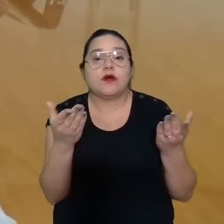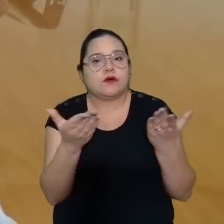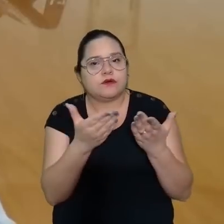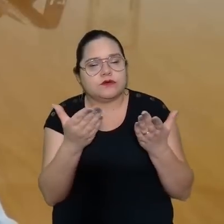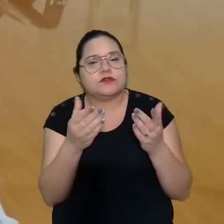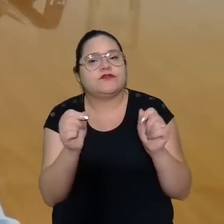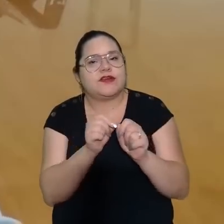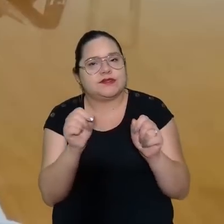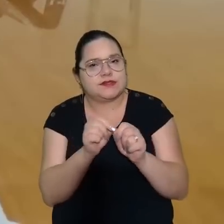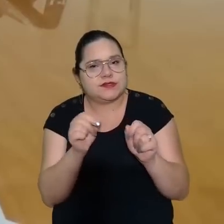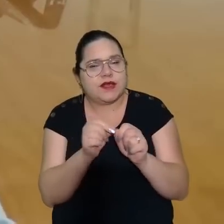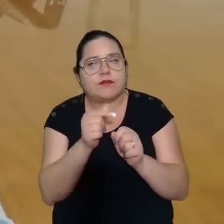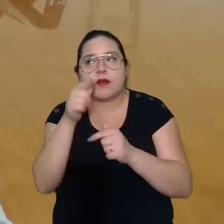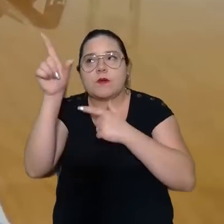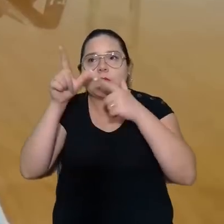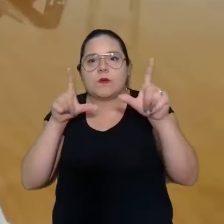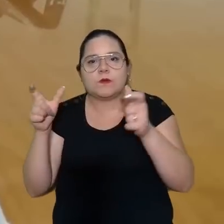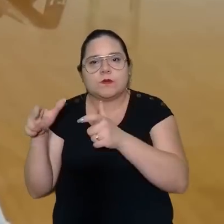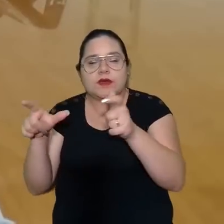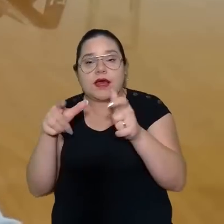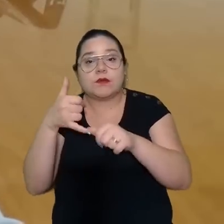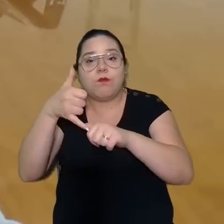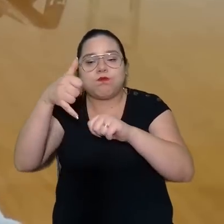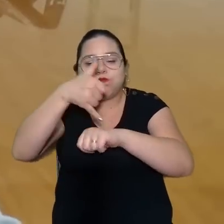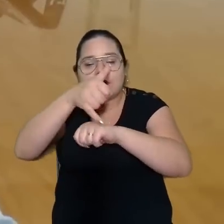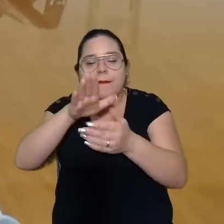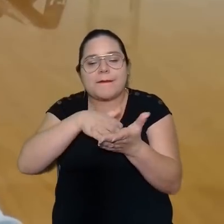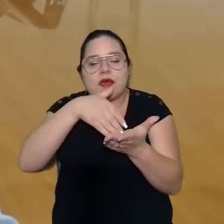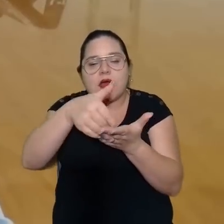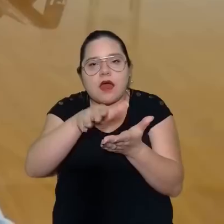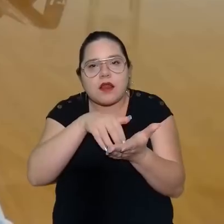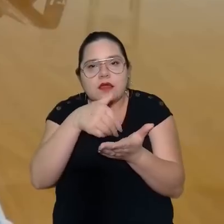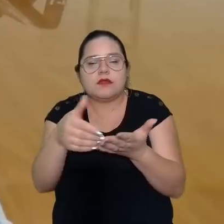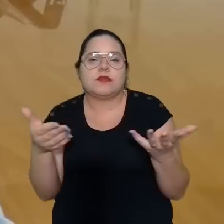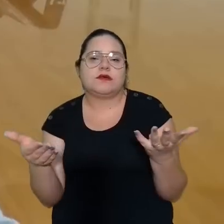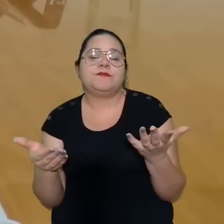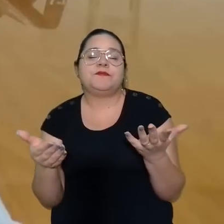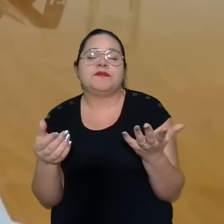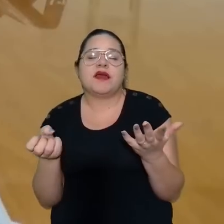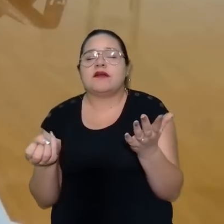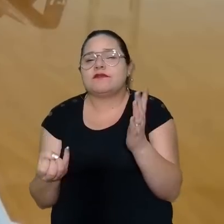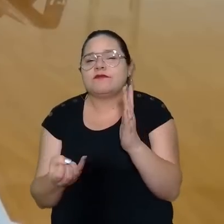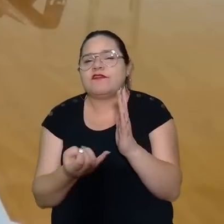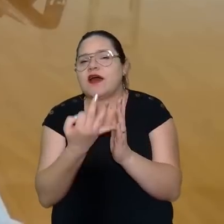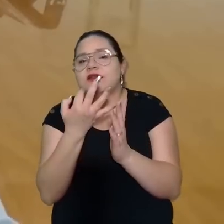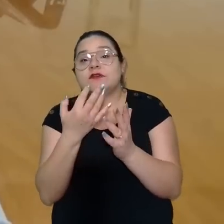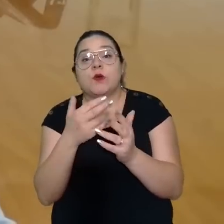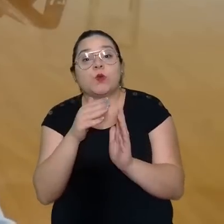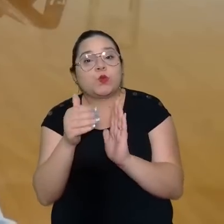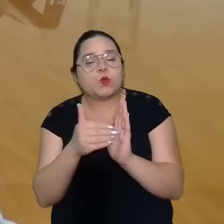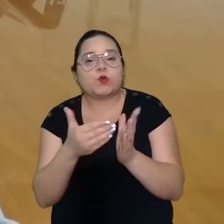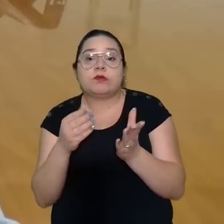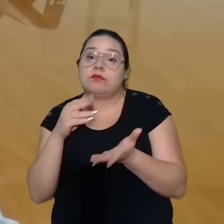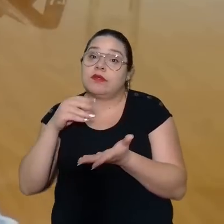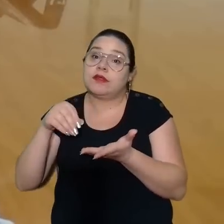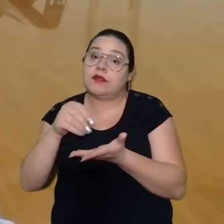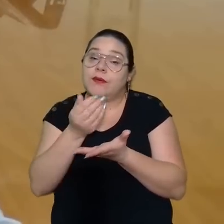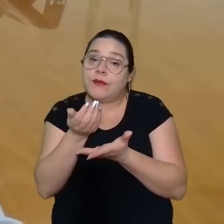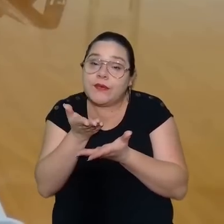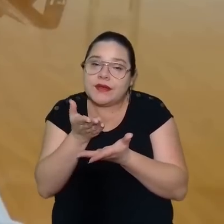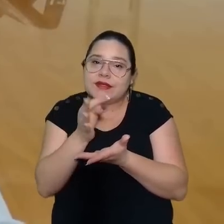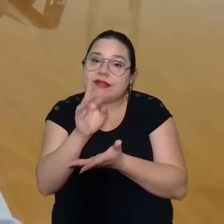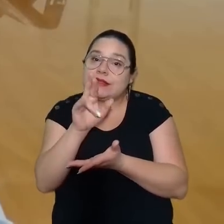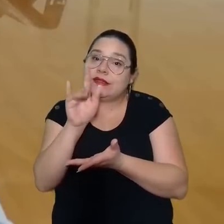outros mercados, gorduras, margarinas... Enfim, eu acho que tudo isso, quem sabe o trigo em breve, a gente possa ser um